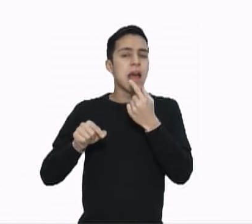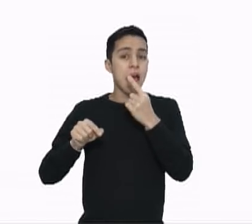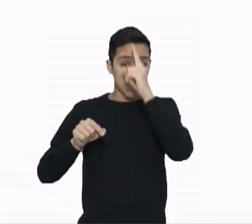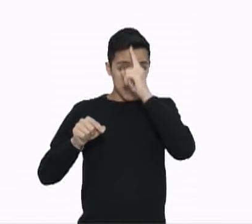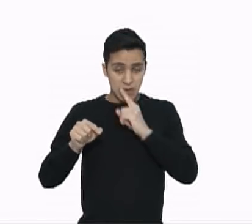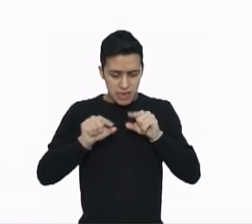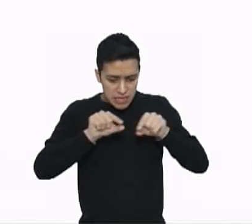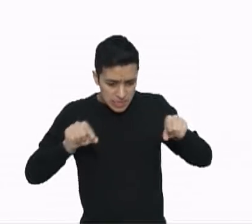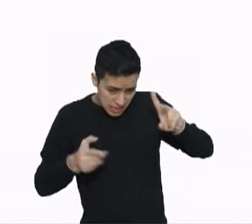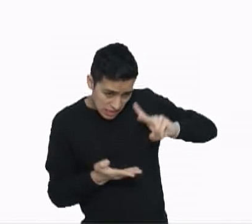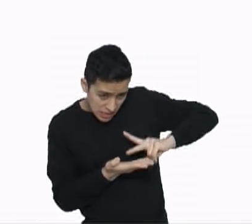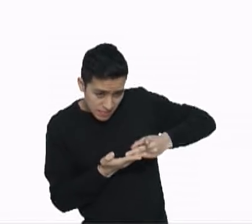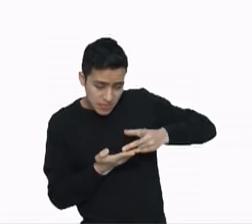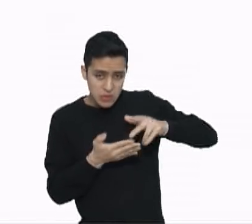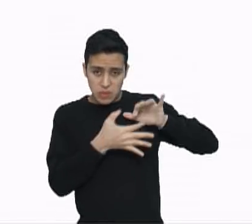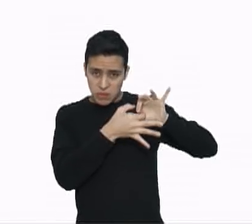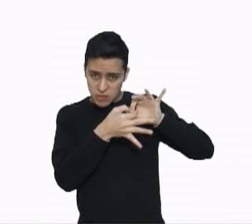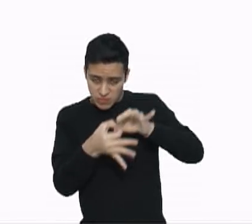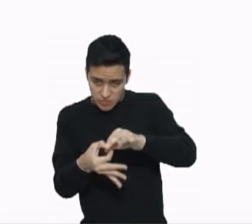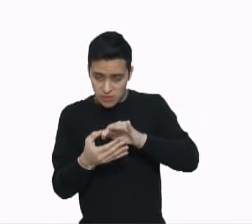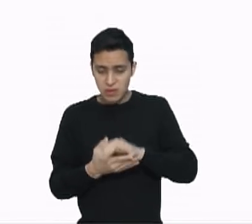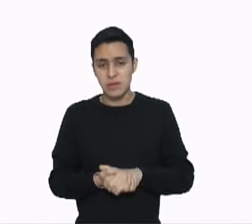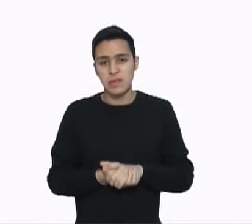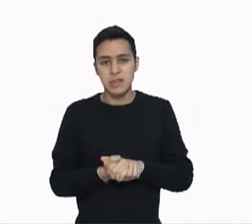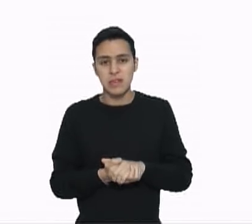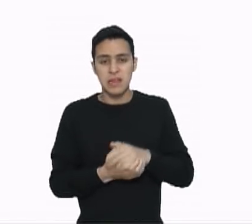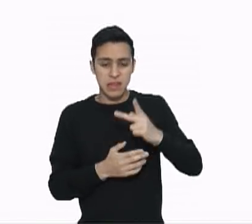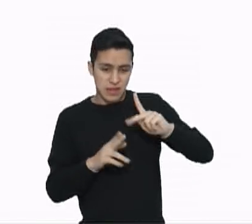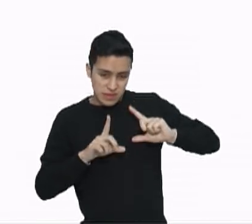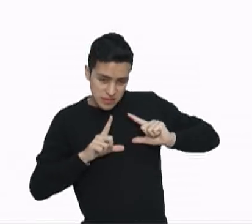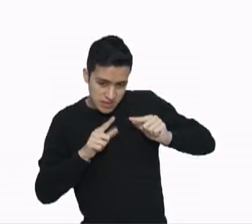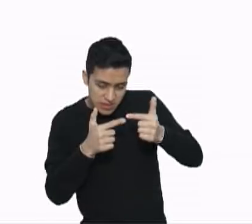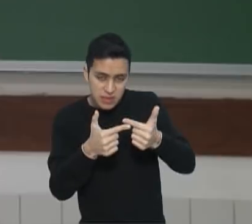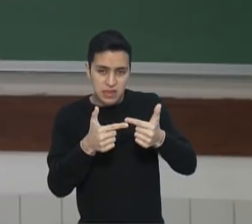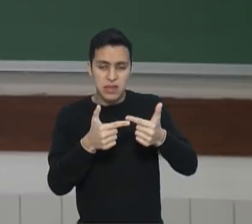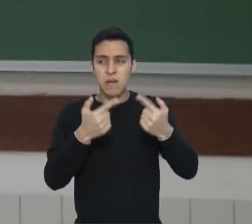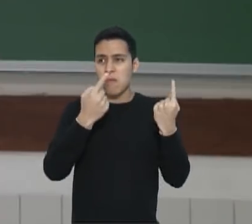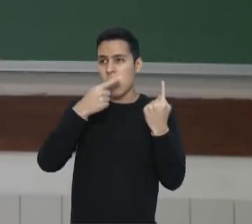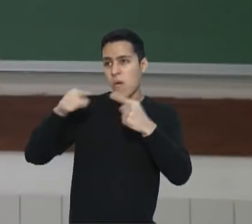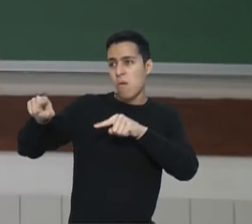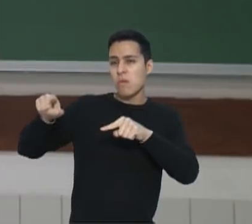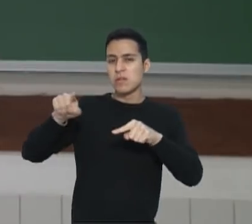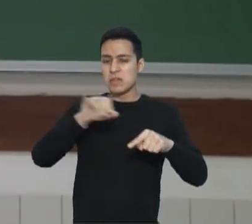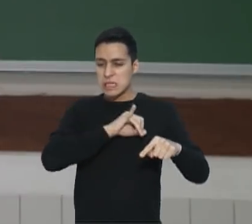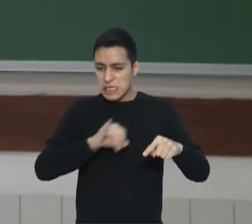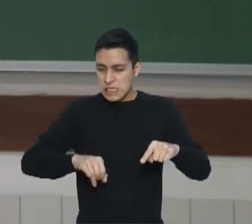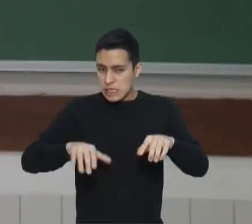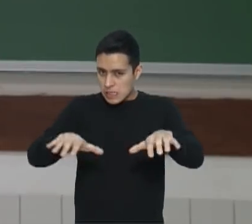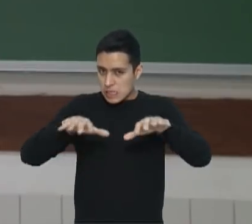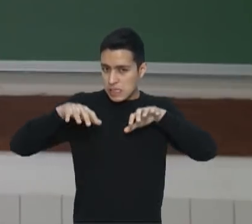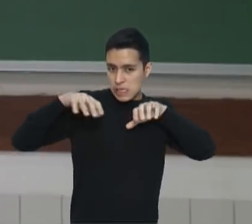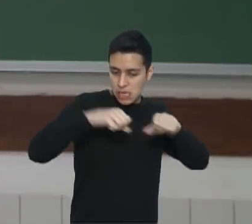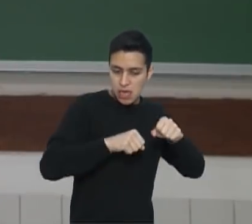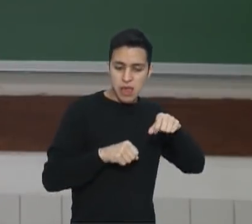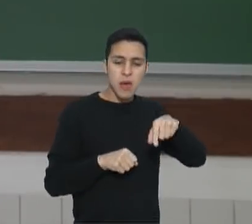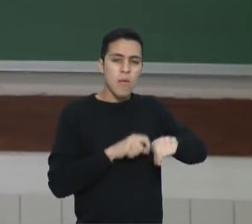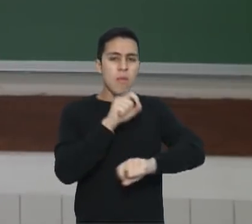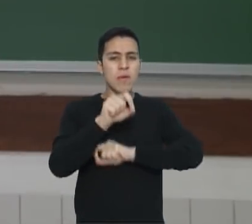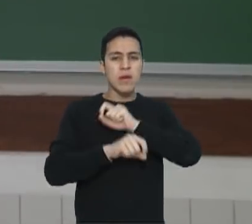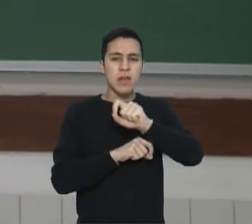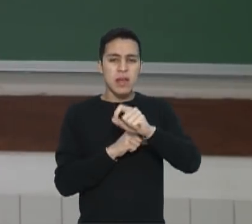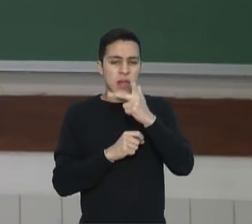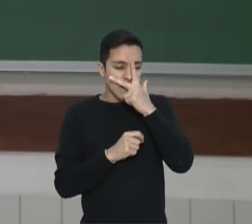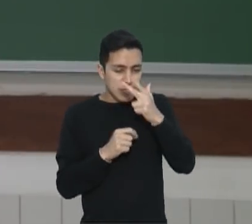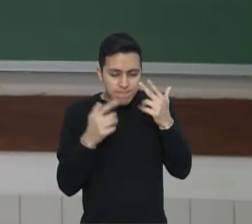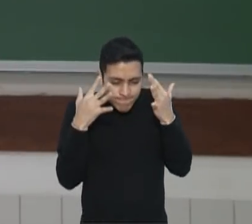ideias, traduzidas no contexto da sua luta anti-imperialista, podia ser definida como obstinação